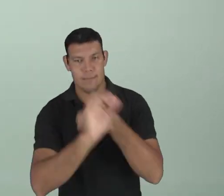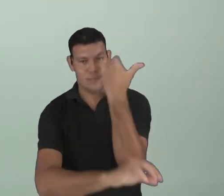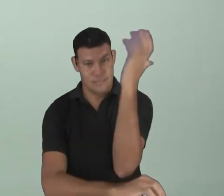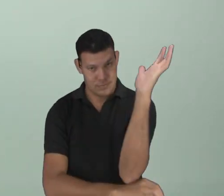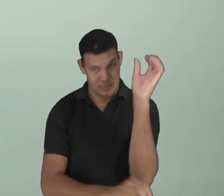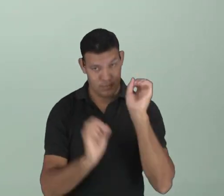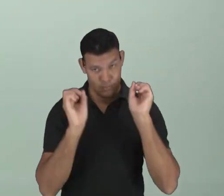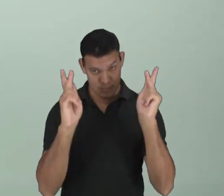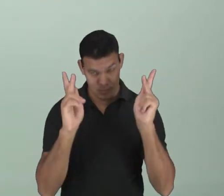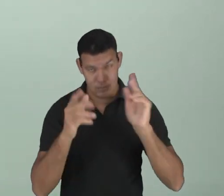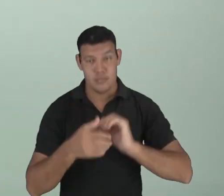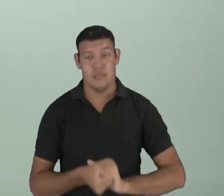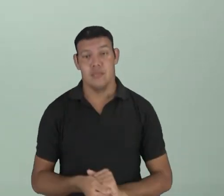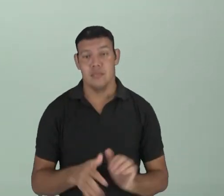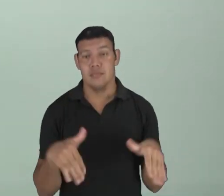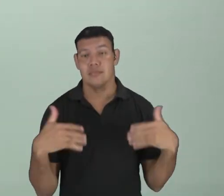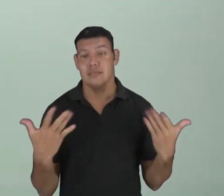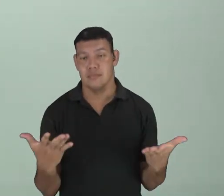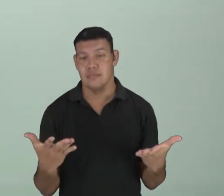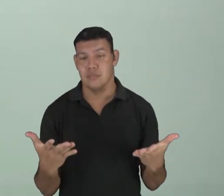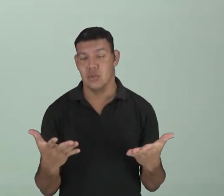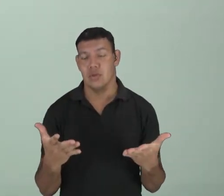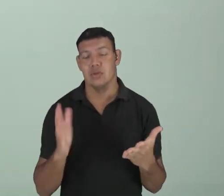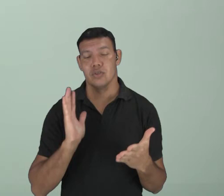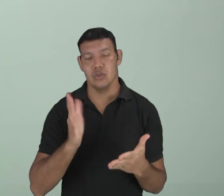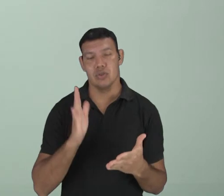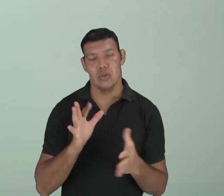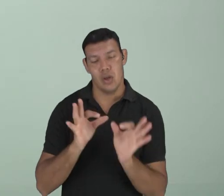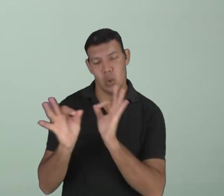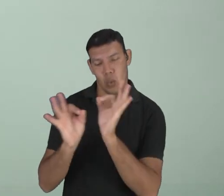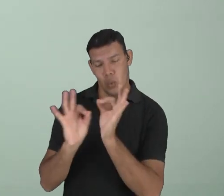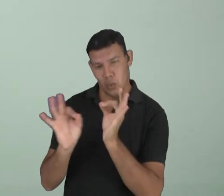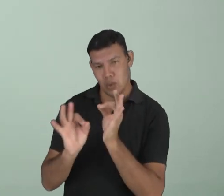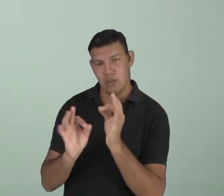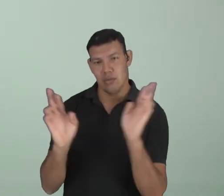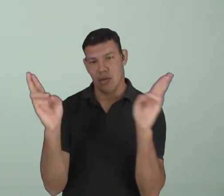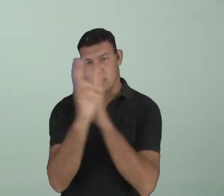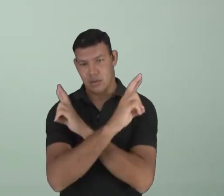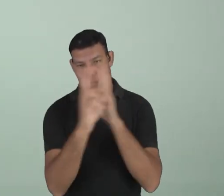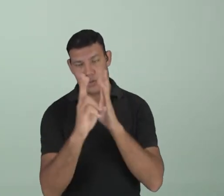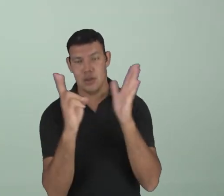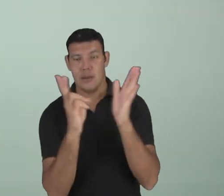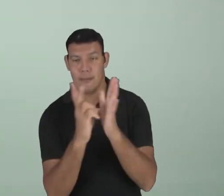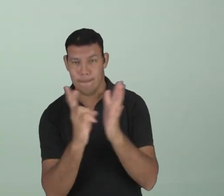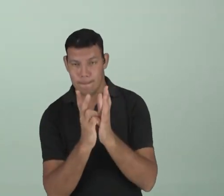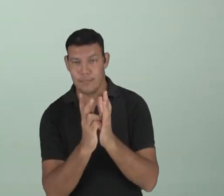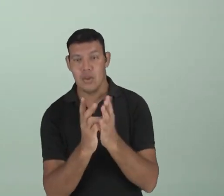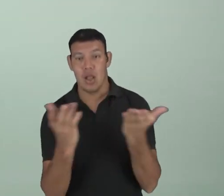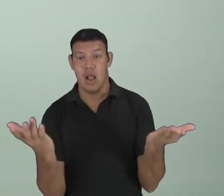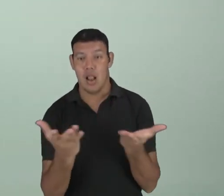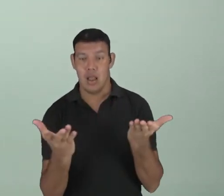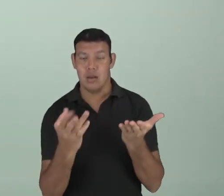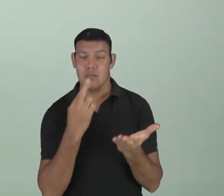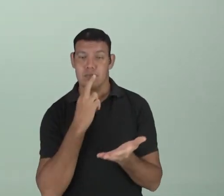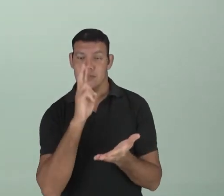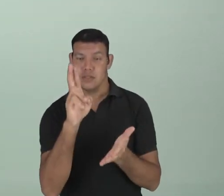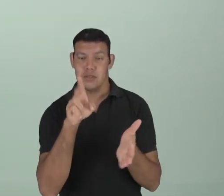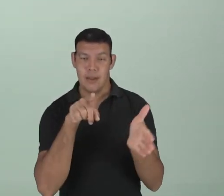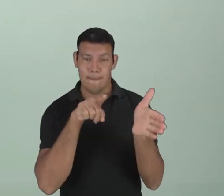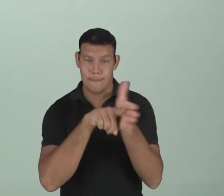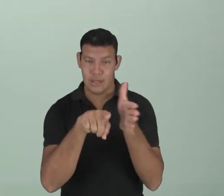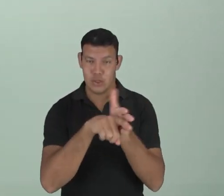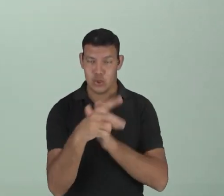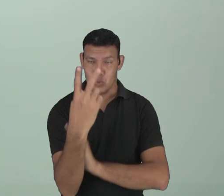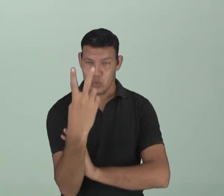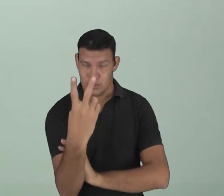certo? Então, já que a gente viu um pouquinho dessa organização e dessas relações desses povos com a natureza, a gente vai fazer duas questões para melhor